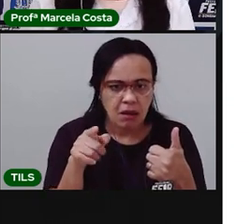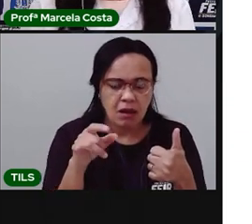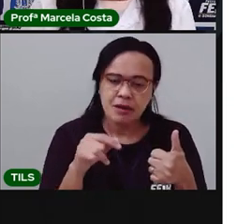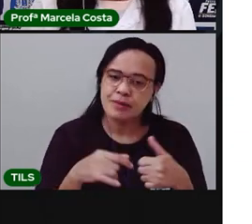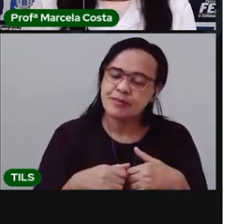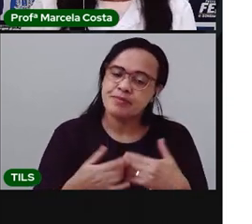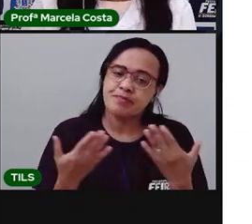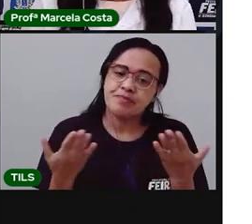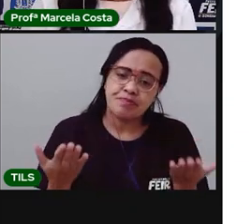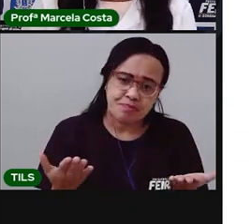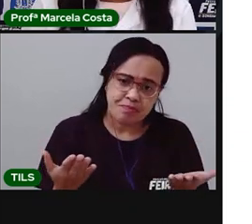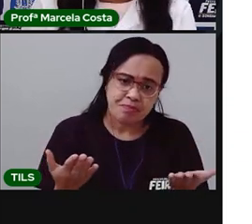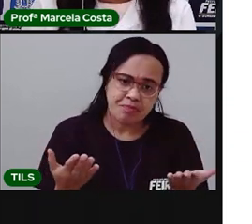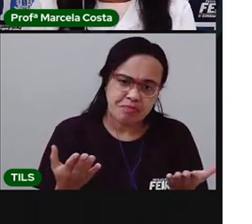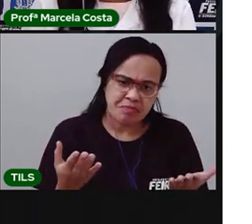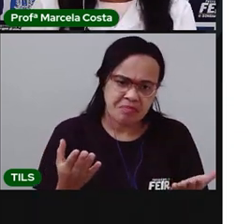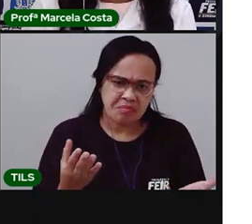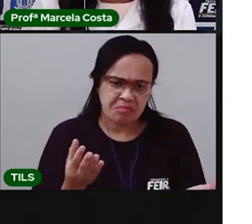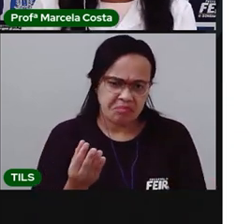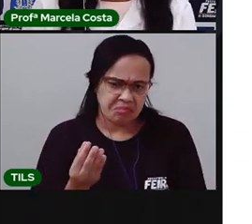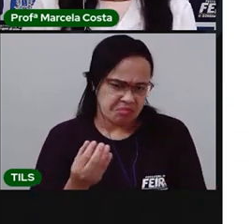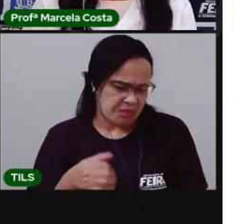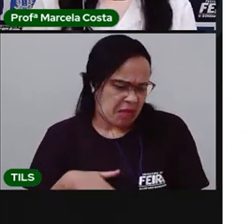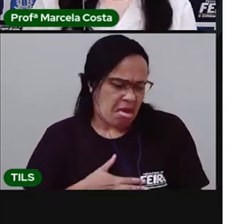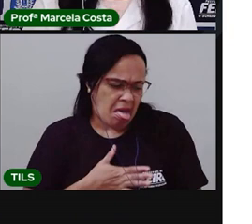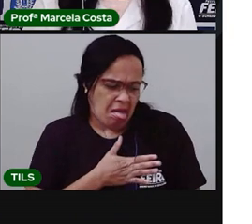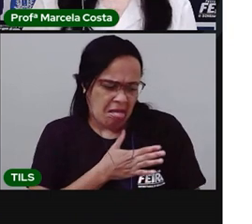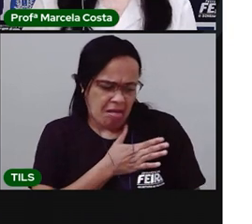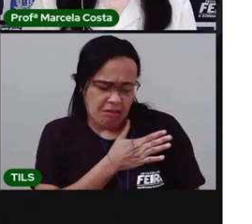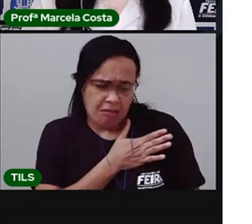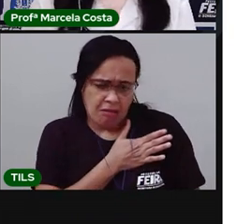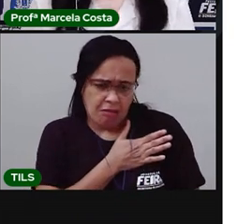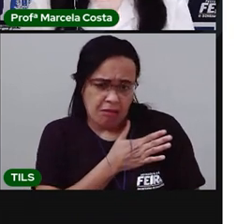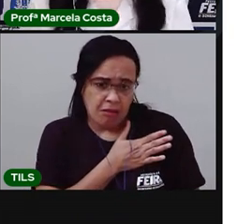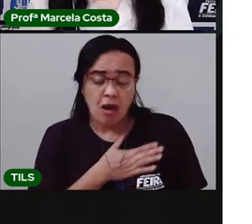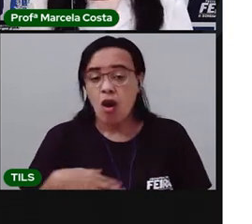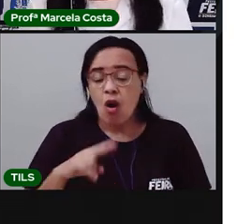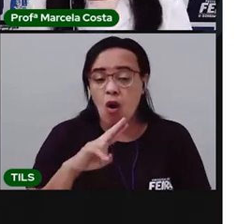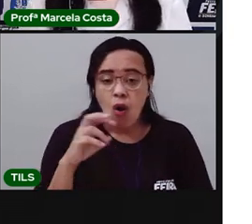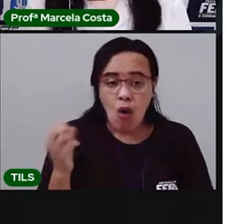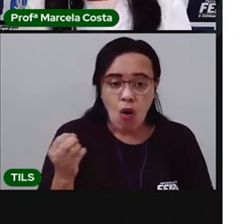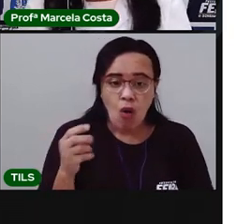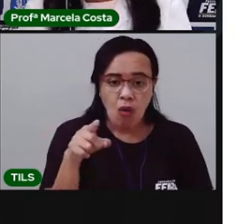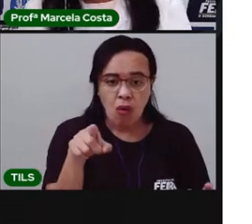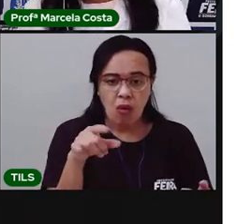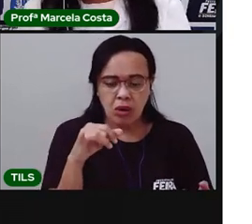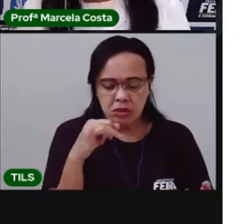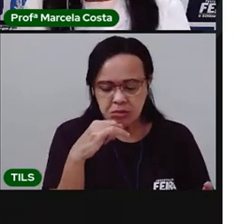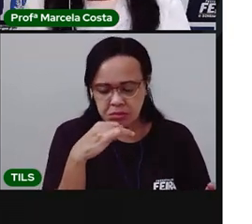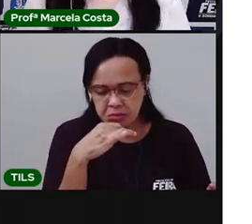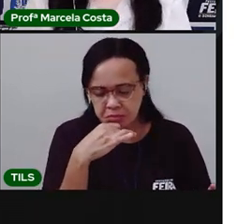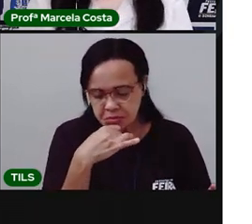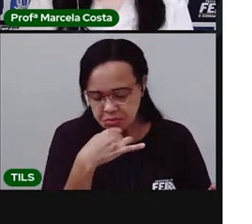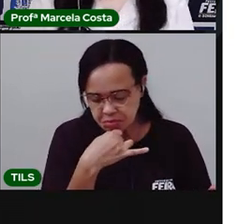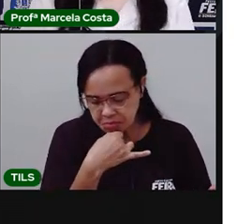Será que essa pessoa está com nojo de alguma coisa? Ou será que ela está